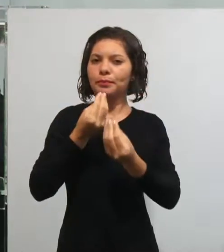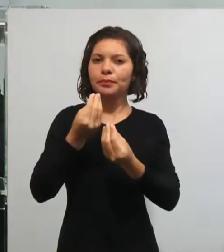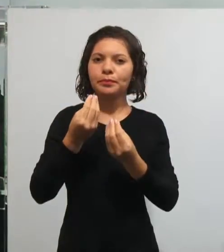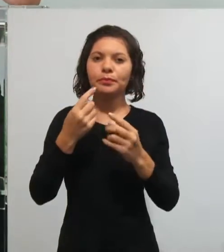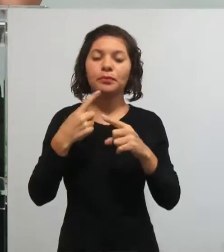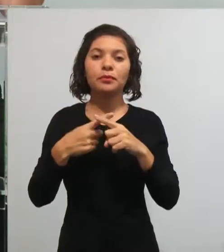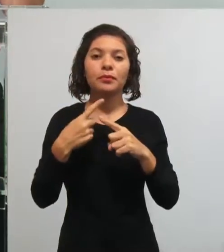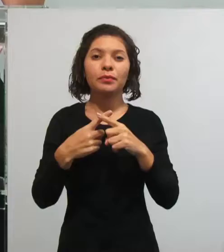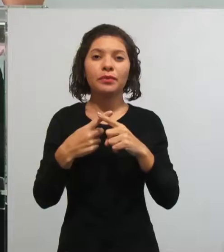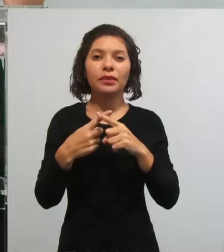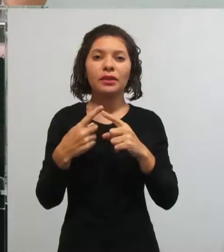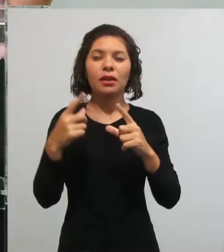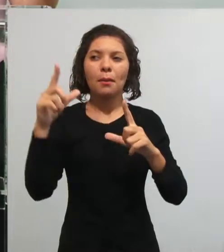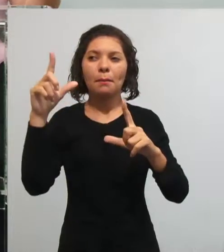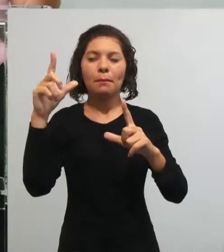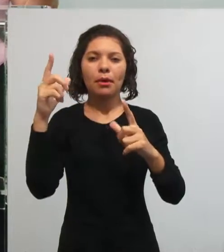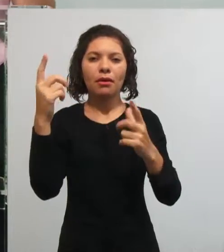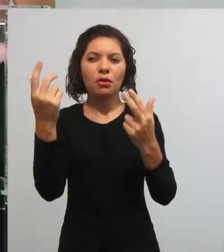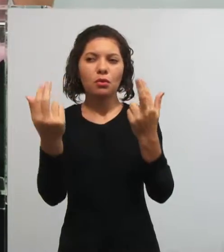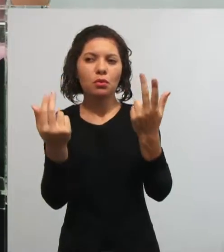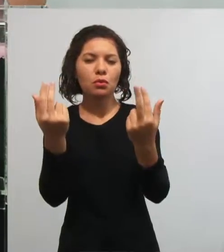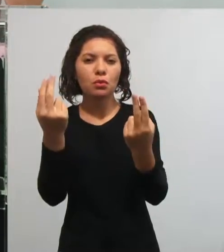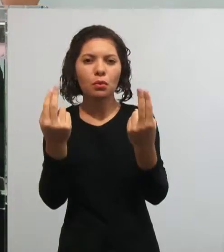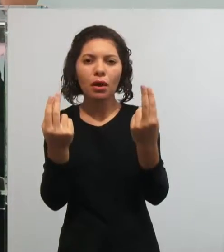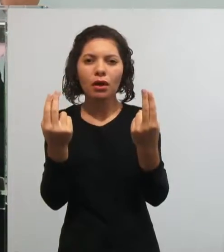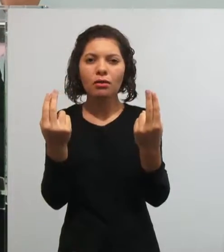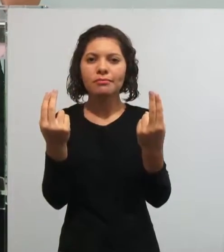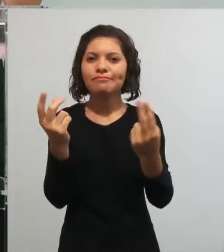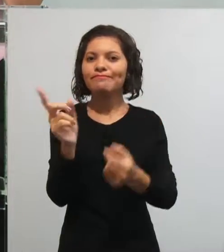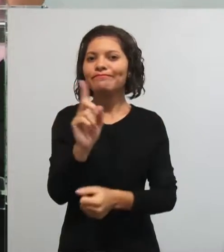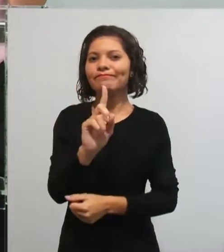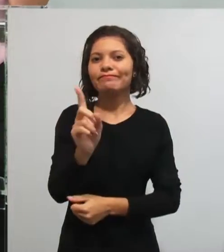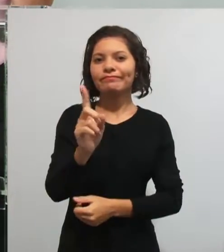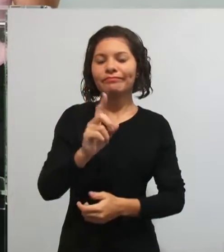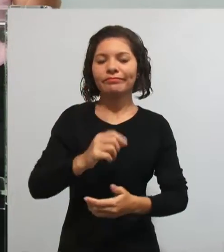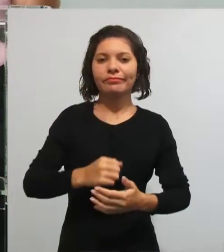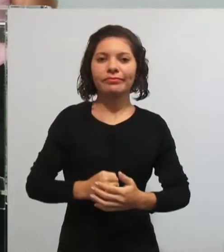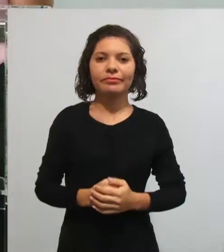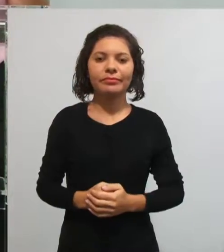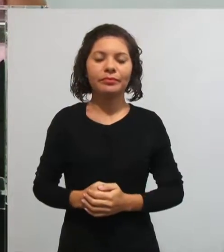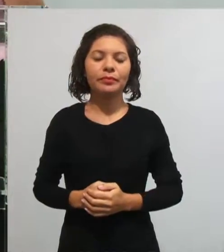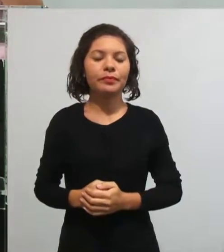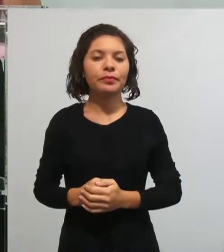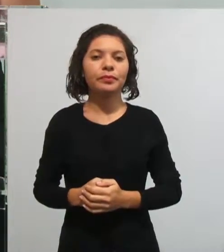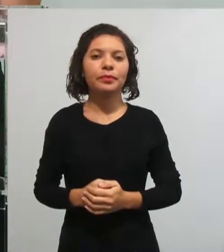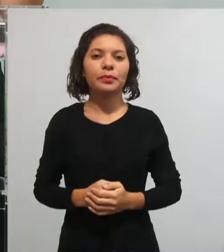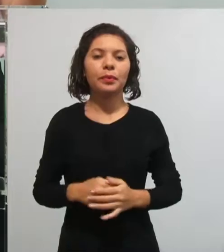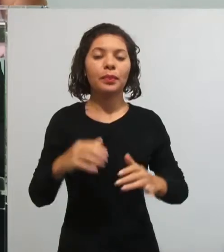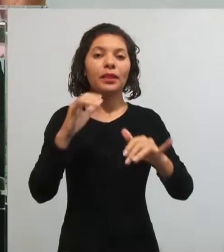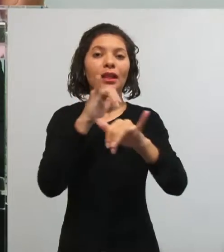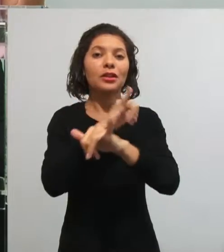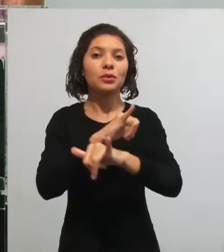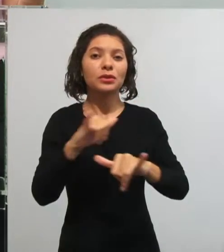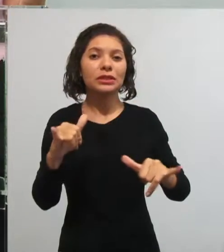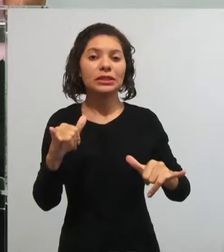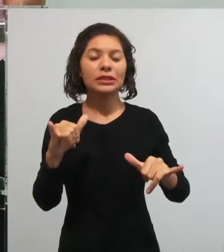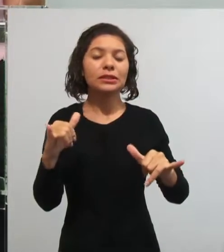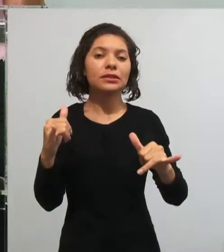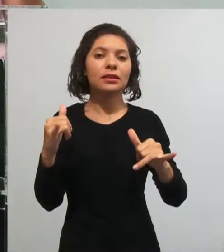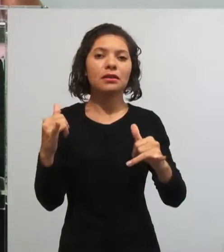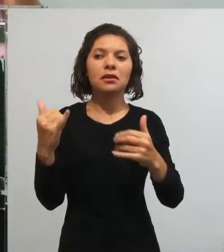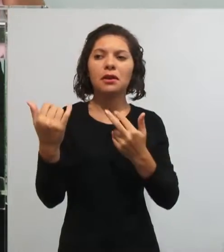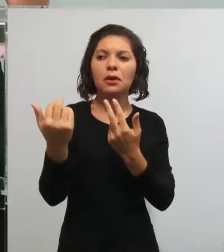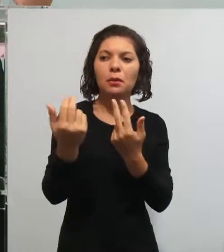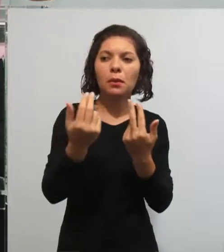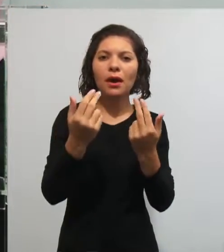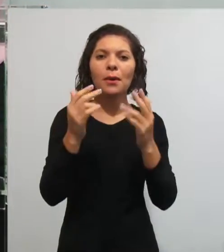elas não vão ser o mesmo fato, né? Ele vai ser noticiado de forma diferente.